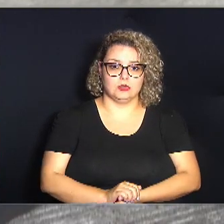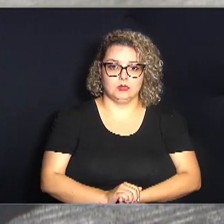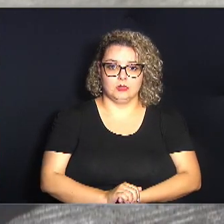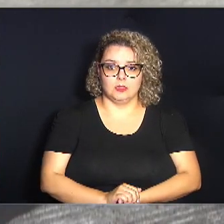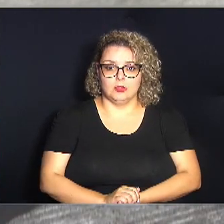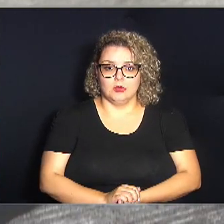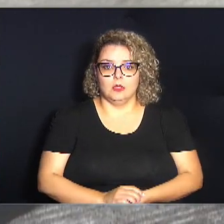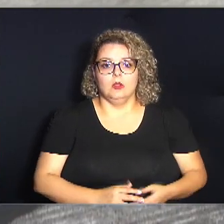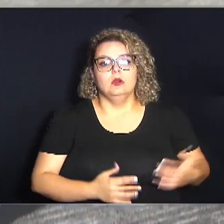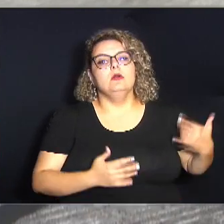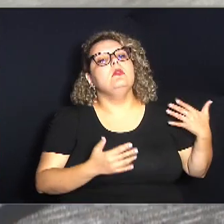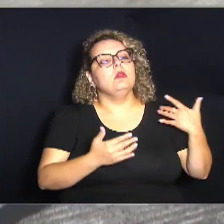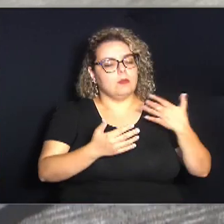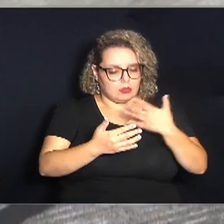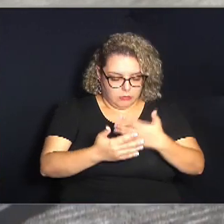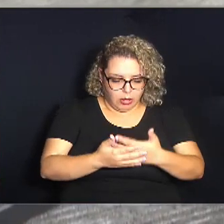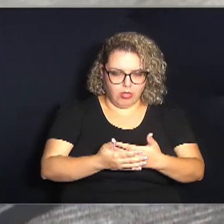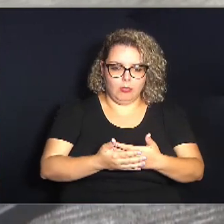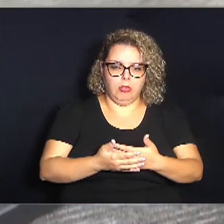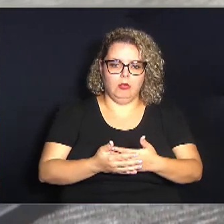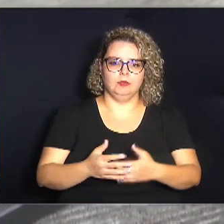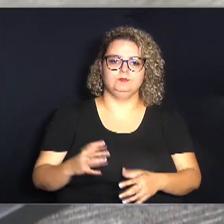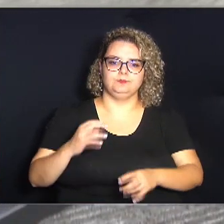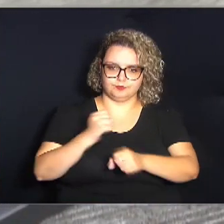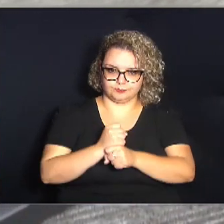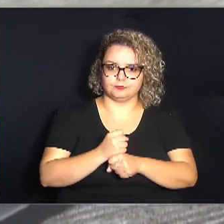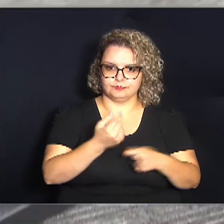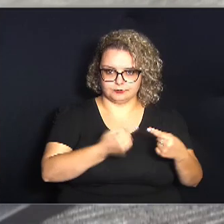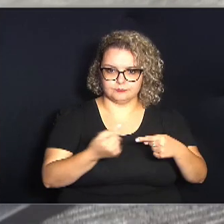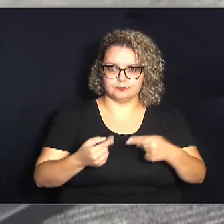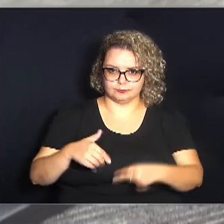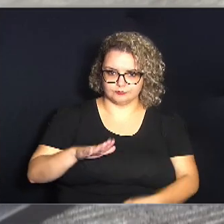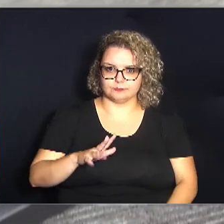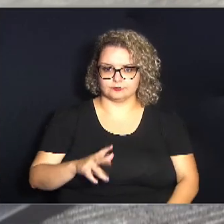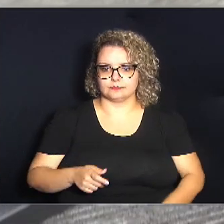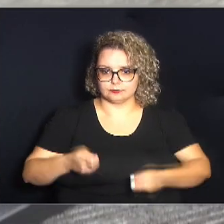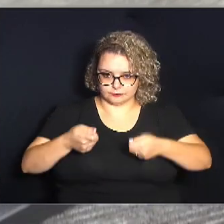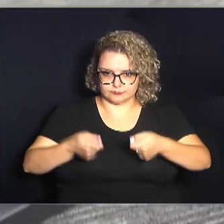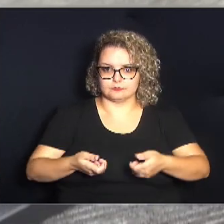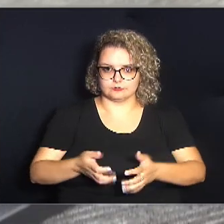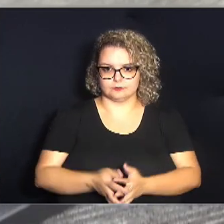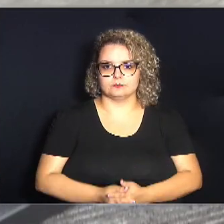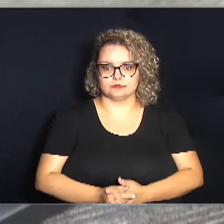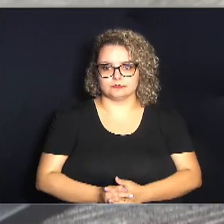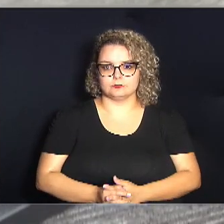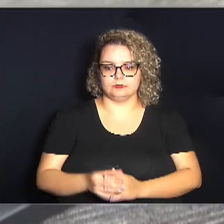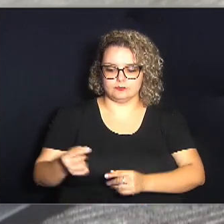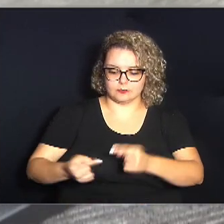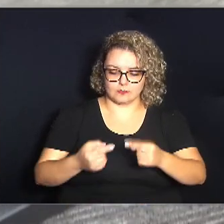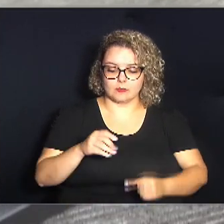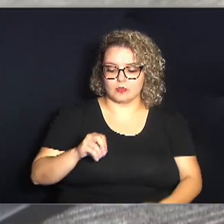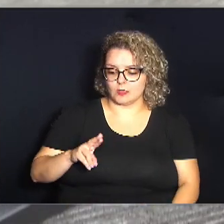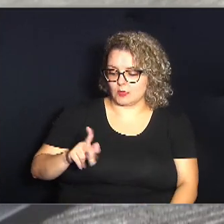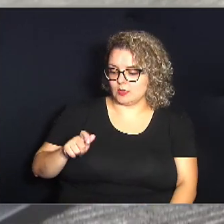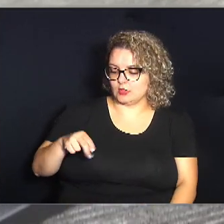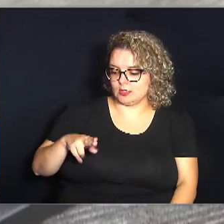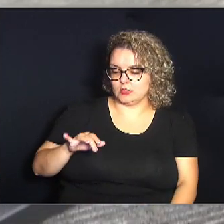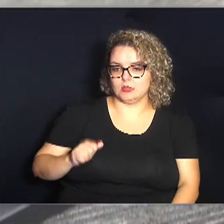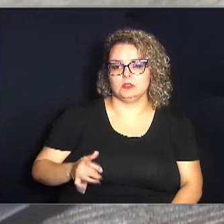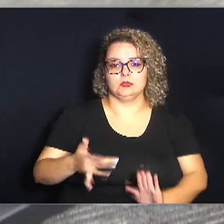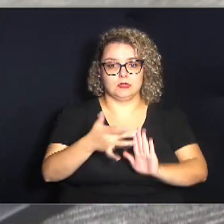do ano os debates, né, mais consistentes, debates mais orgânicos, a pauta da